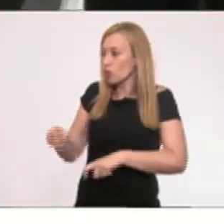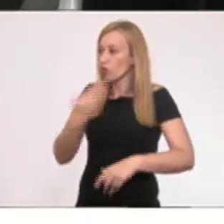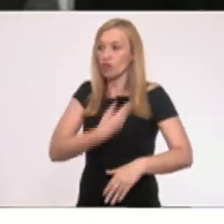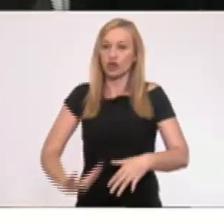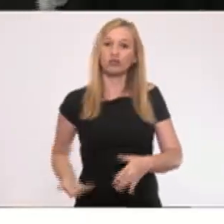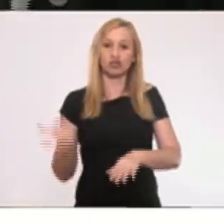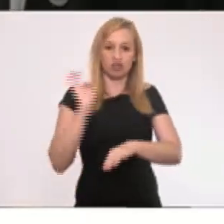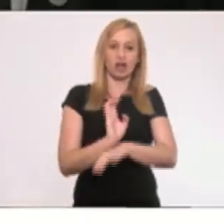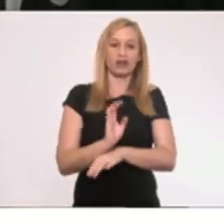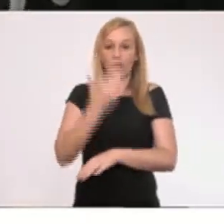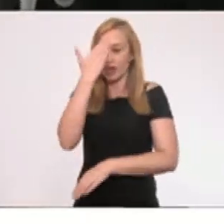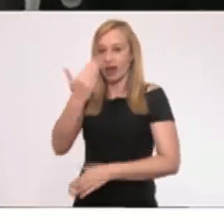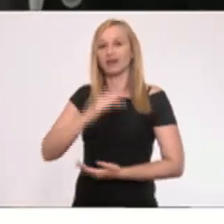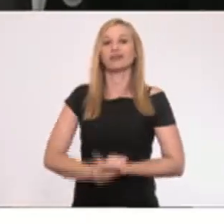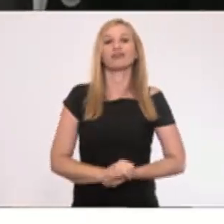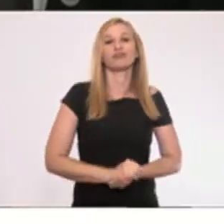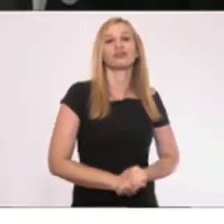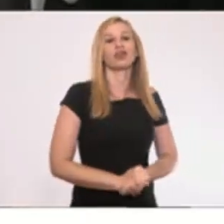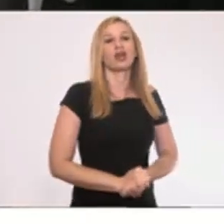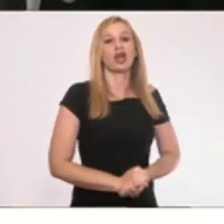Muito obrigado. Deputado